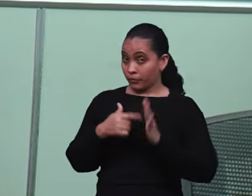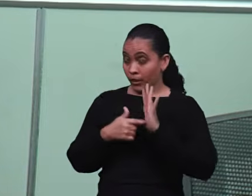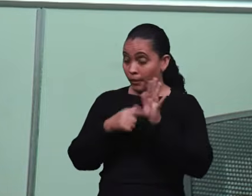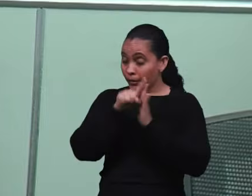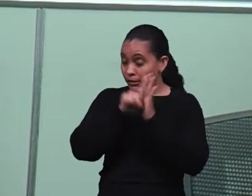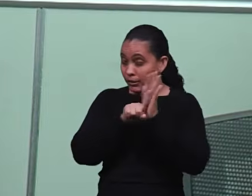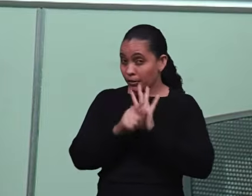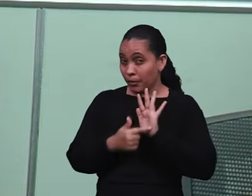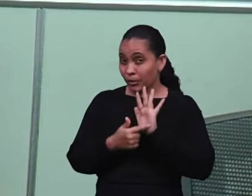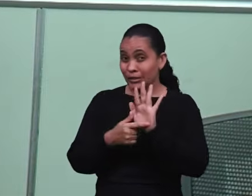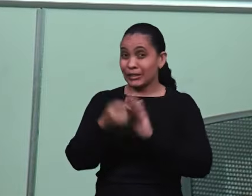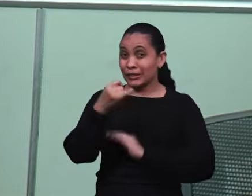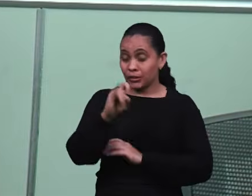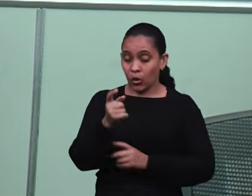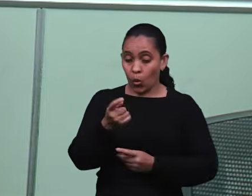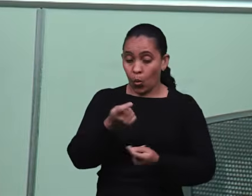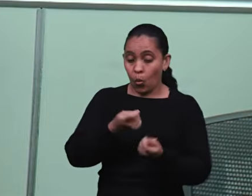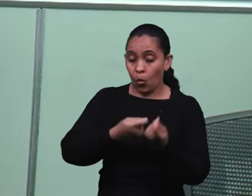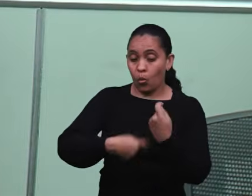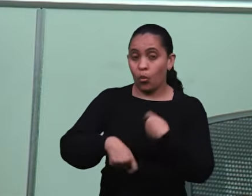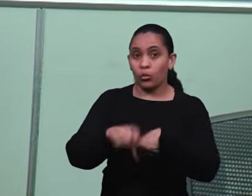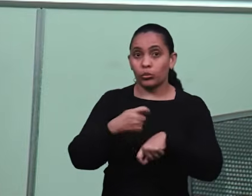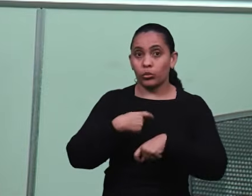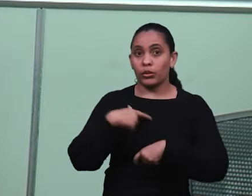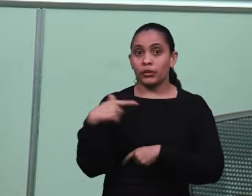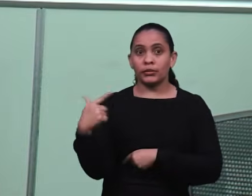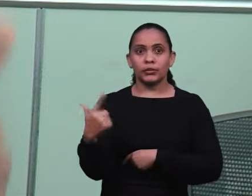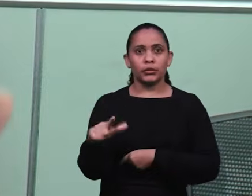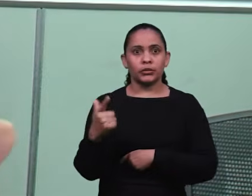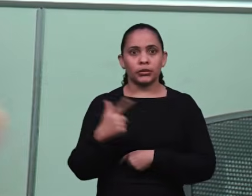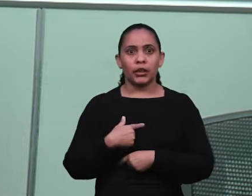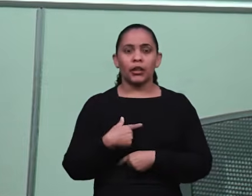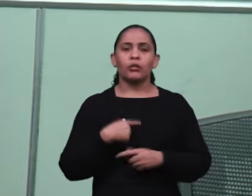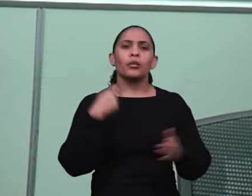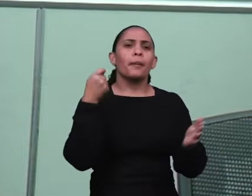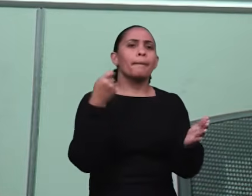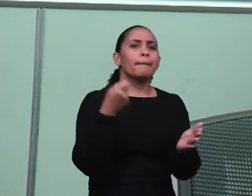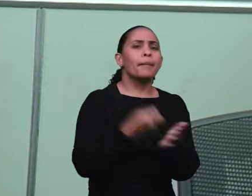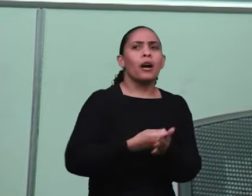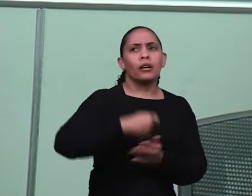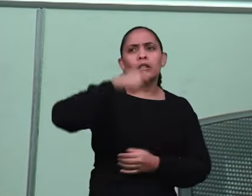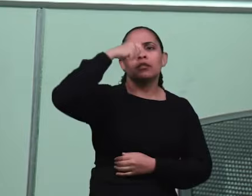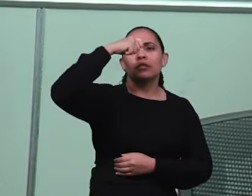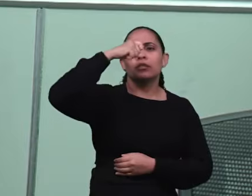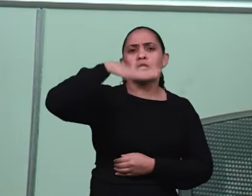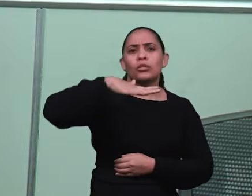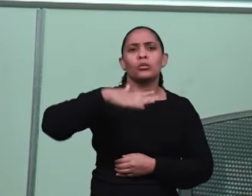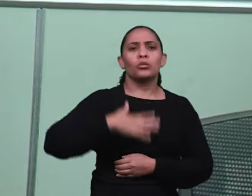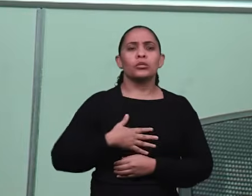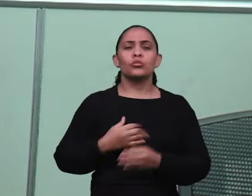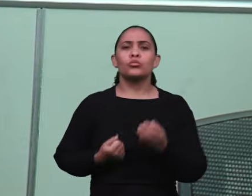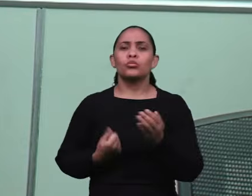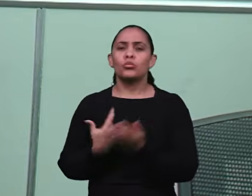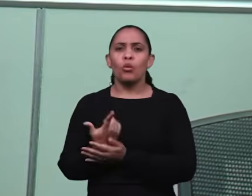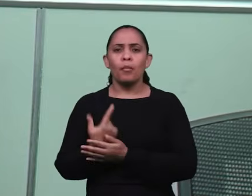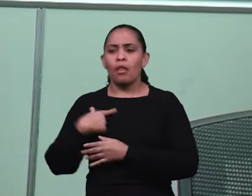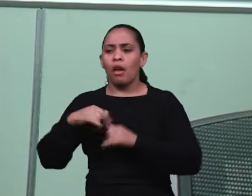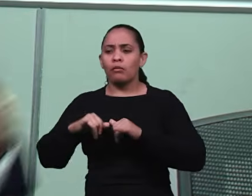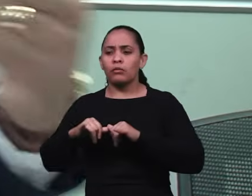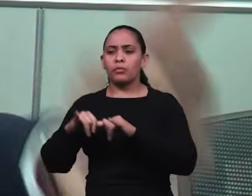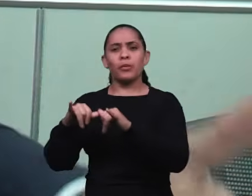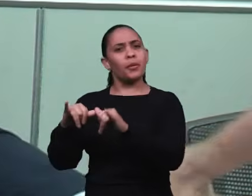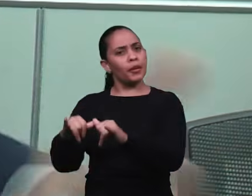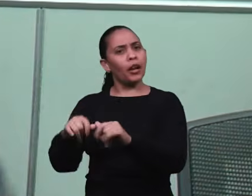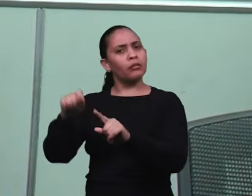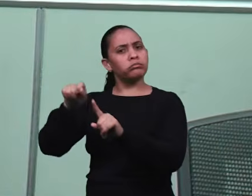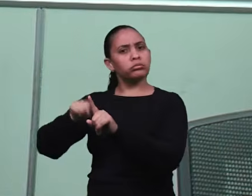de controle, você não gerencia nada. Se você não tem uma previsão de quanto é a sua conta de luz, da sua compra do mês, do valor